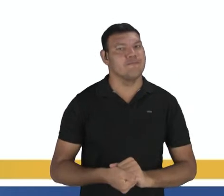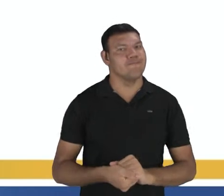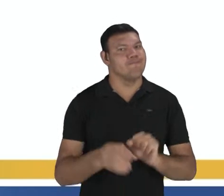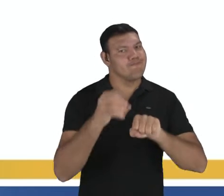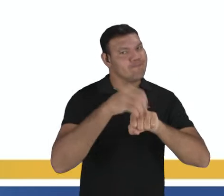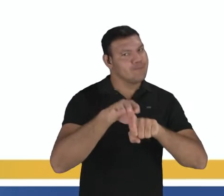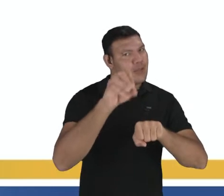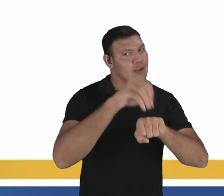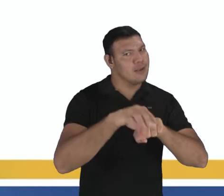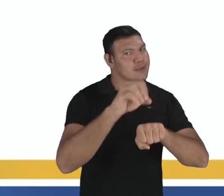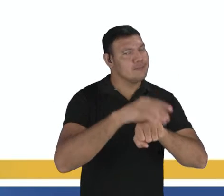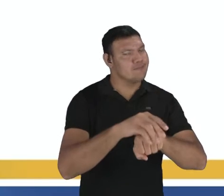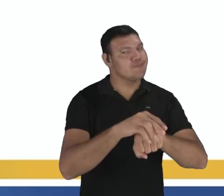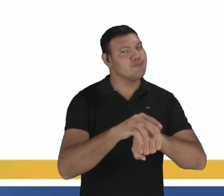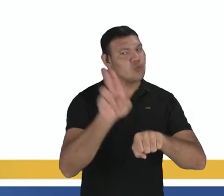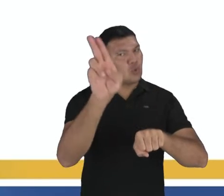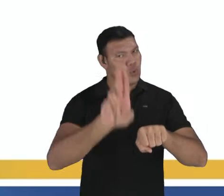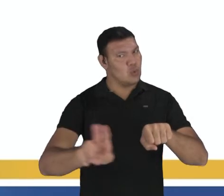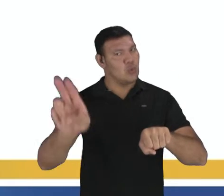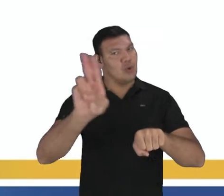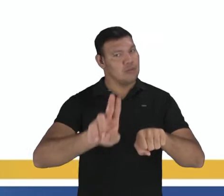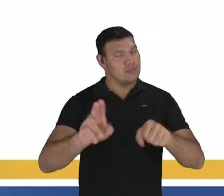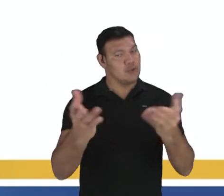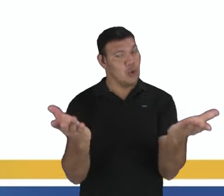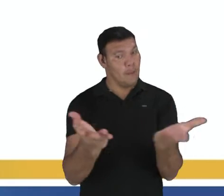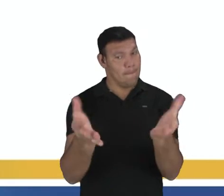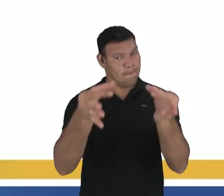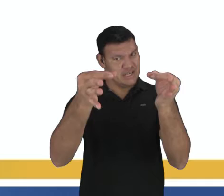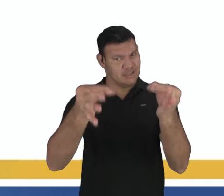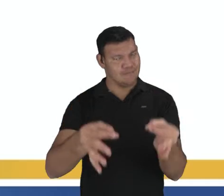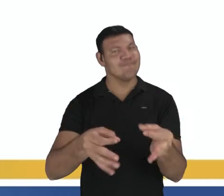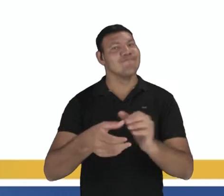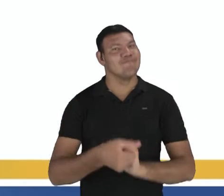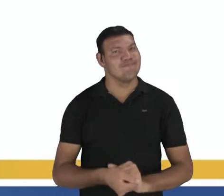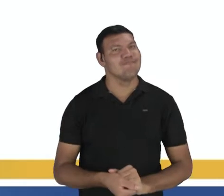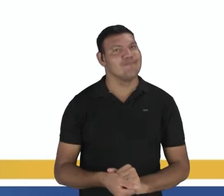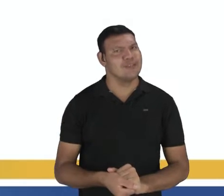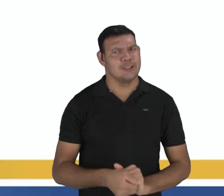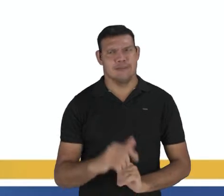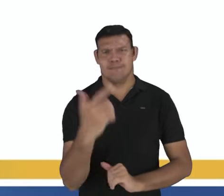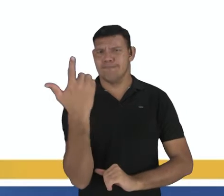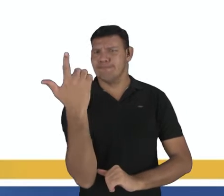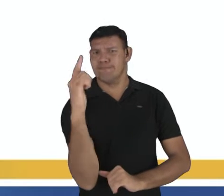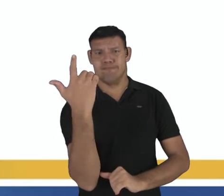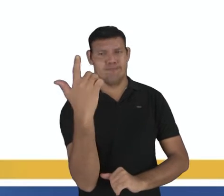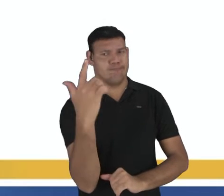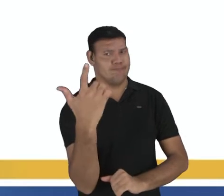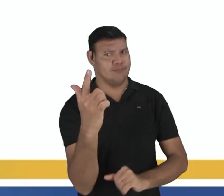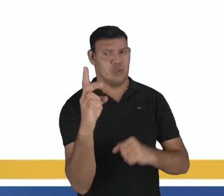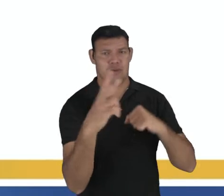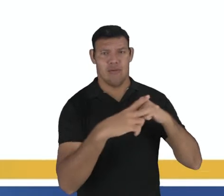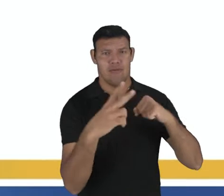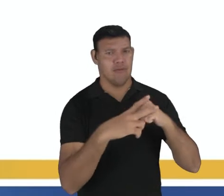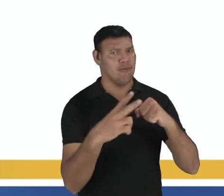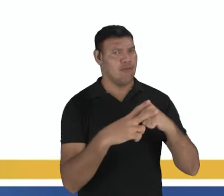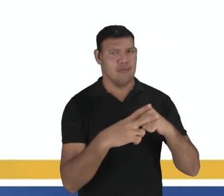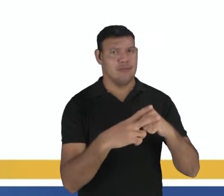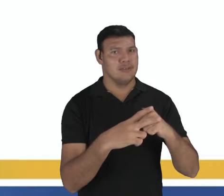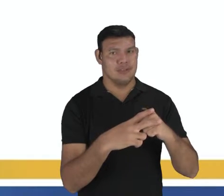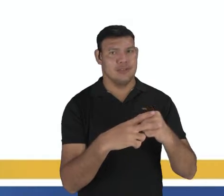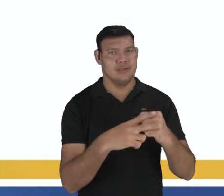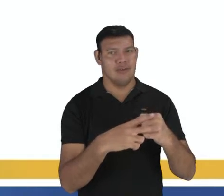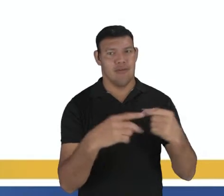algumas dicas de quando usar o present perfect, já que nós não temos um tempo verbal correspondente